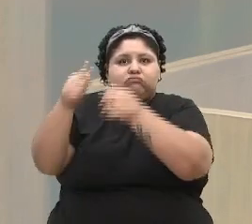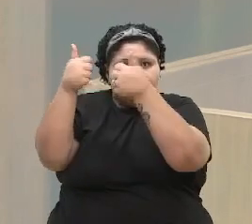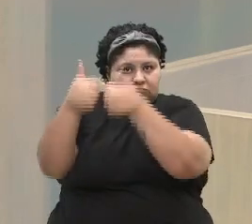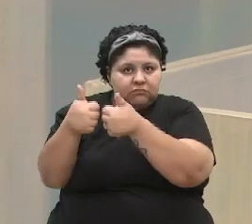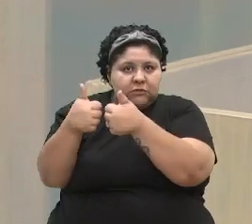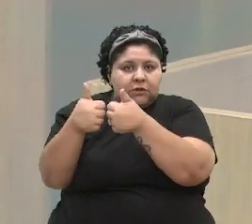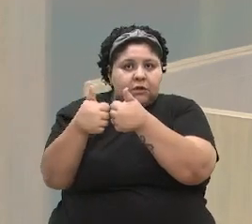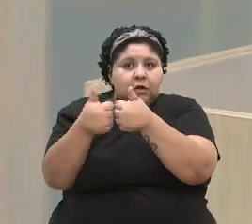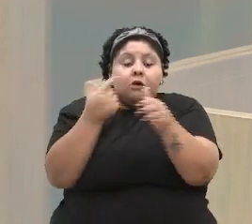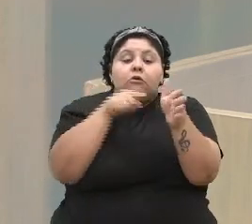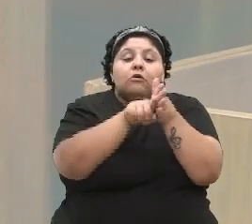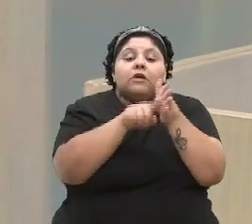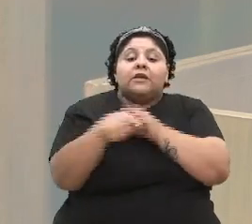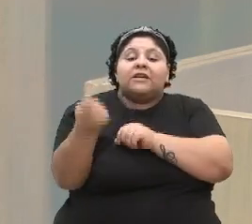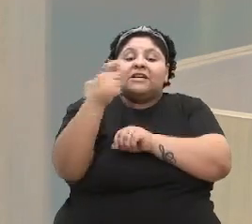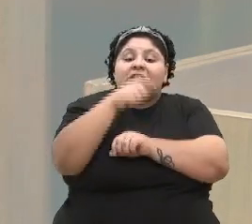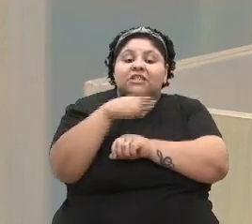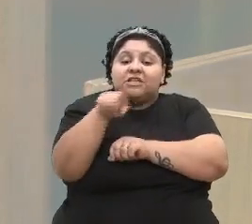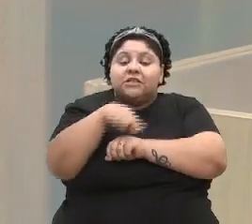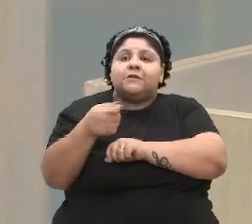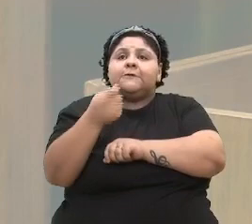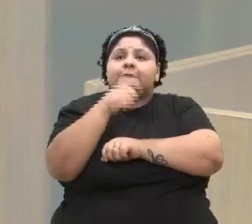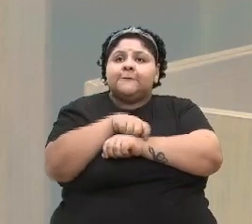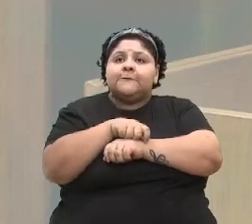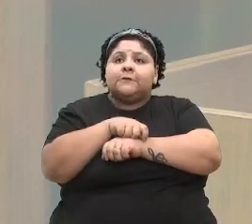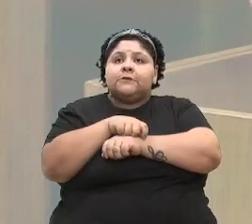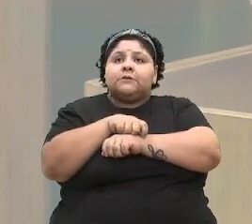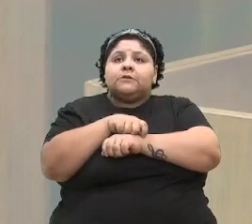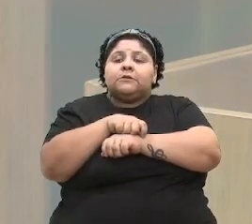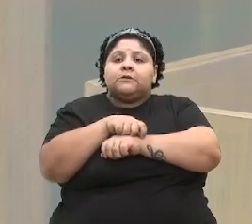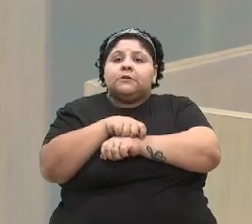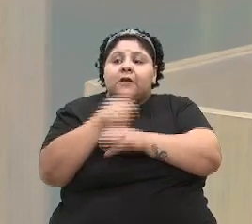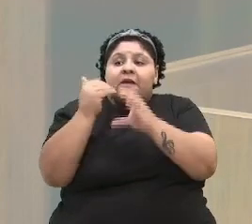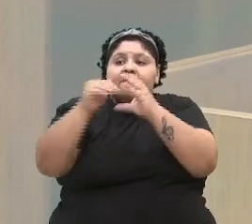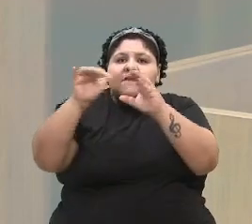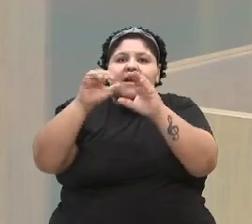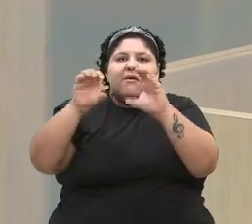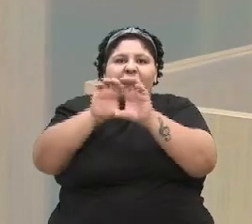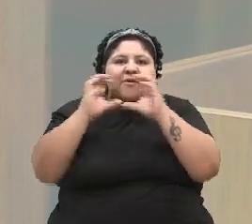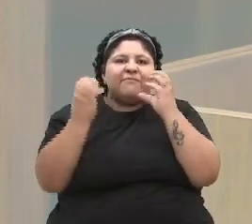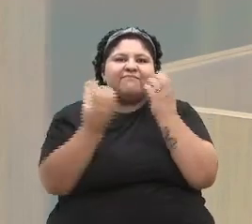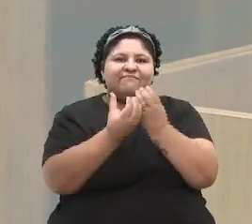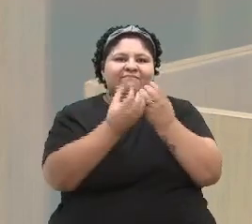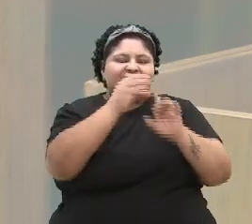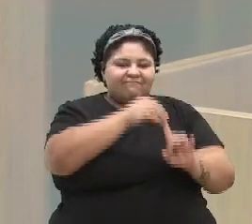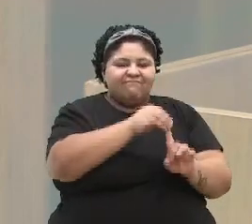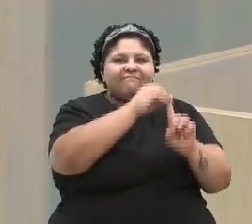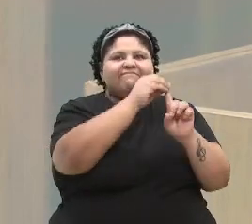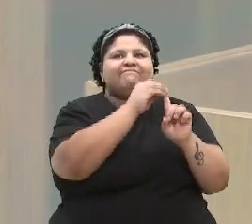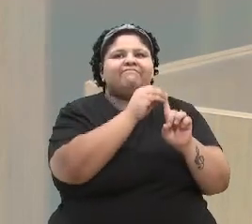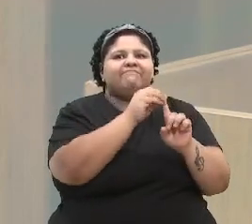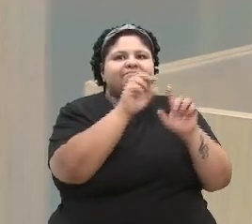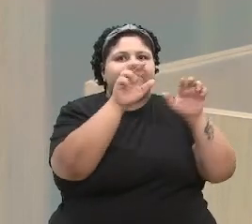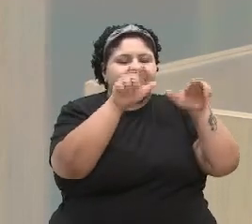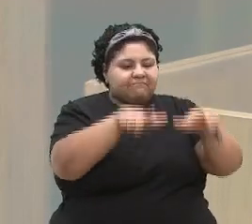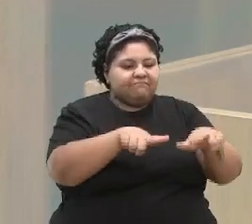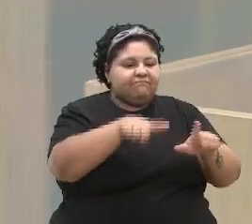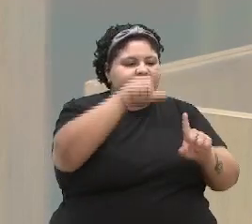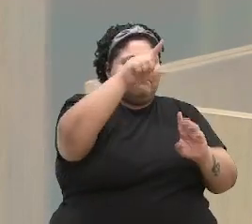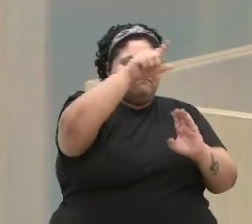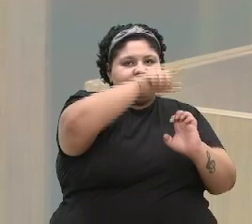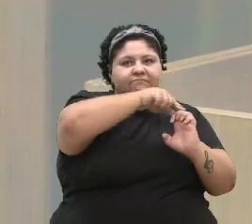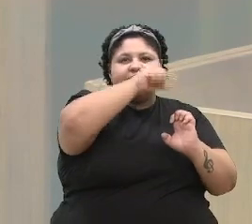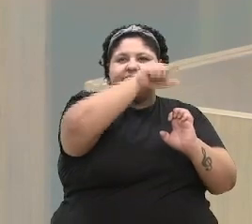que são perguntas que a gente precisa repassar para a comunidade e, principalmente, para o setor empresarial,